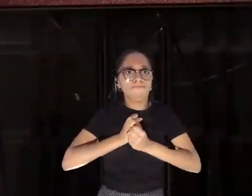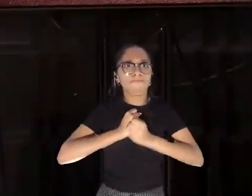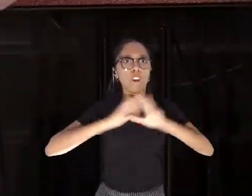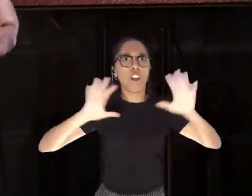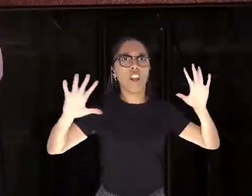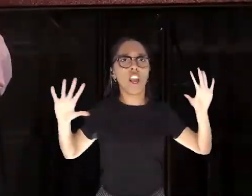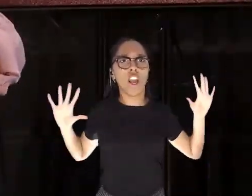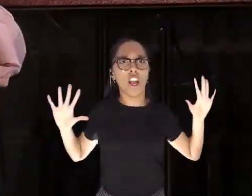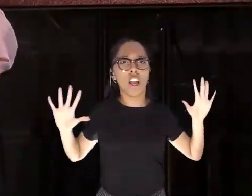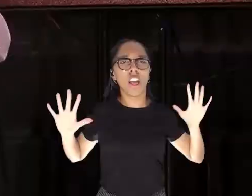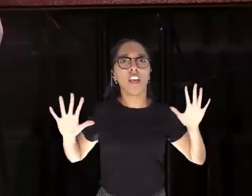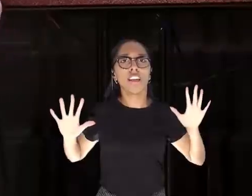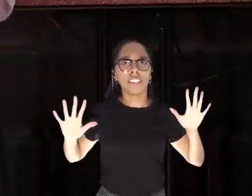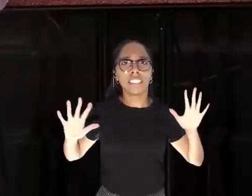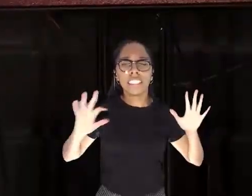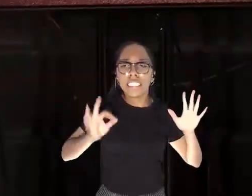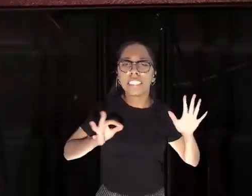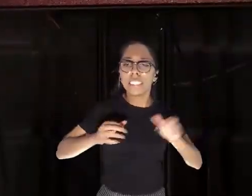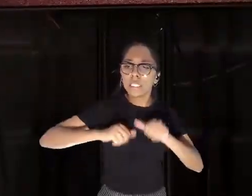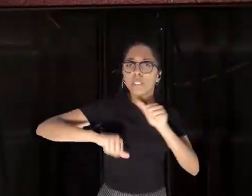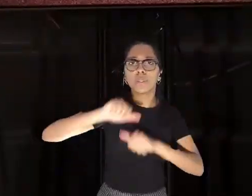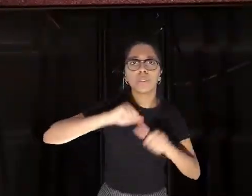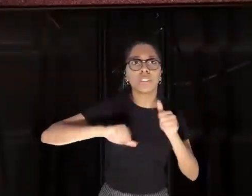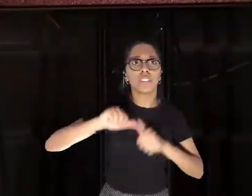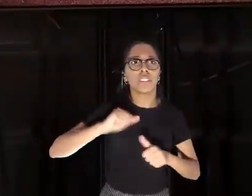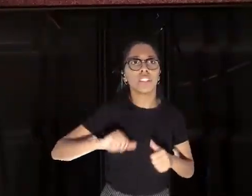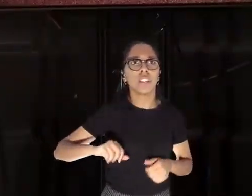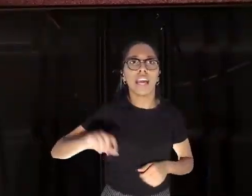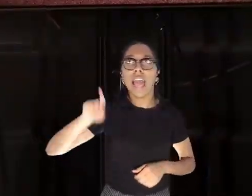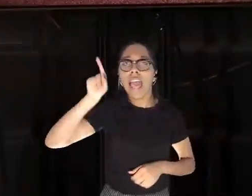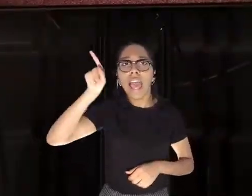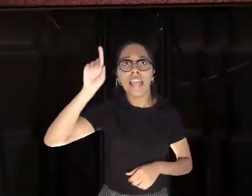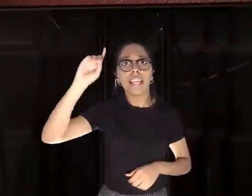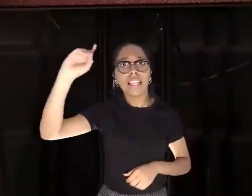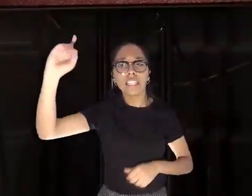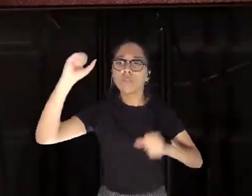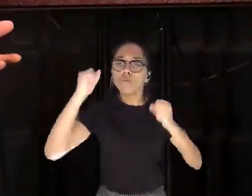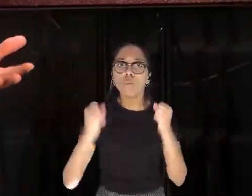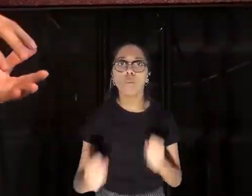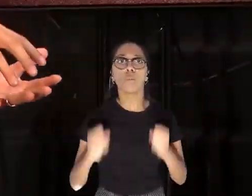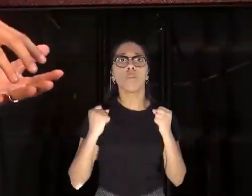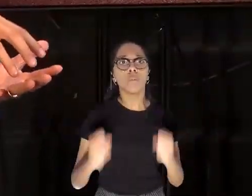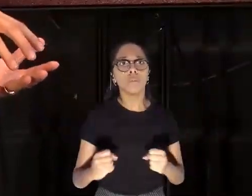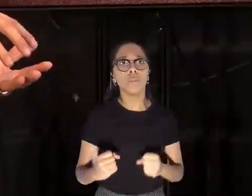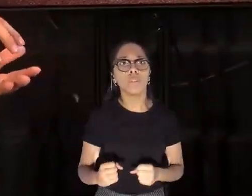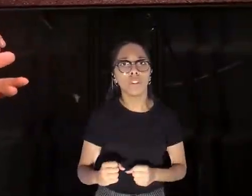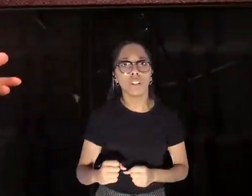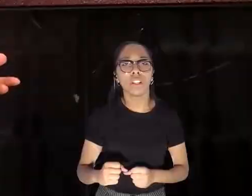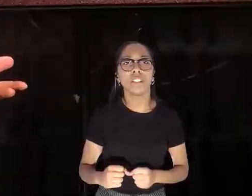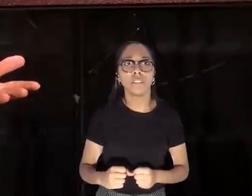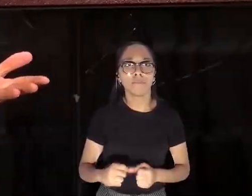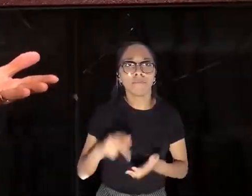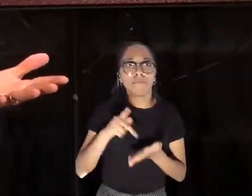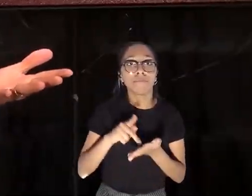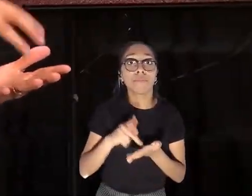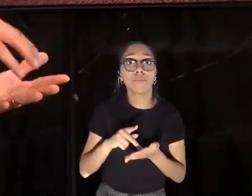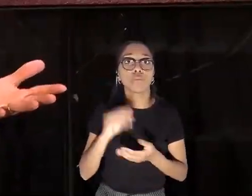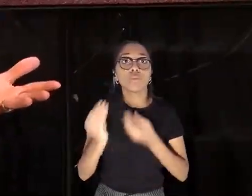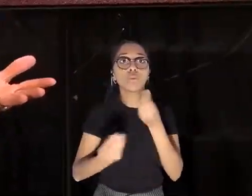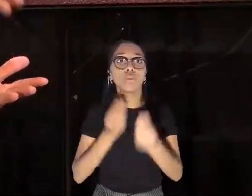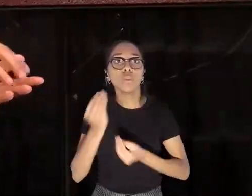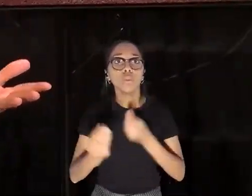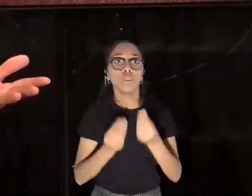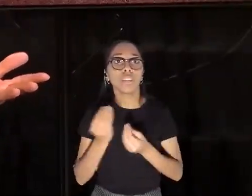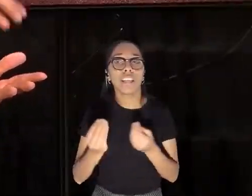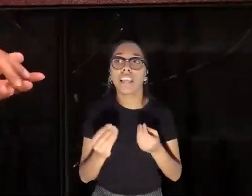cabeça em liberdade. Ele vai mudar você de forma soberana. Sabe o que é soberana? Há um poder que vem sobre você, acima da compreensão do teu